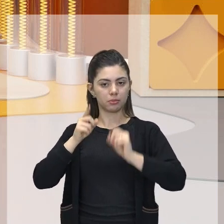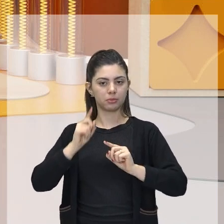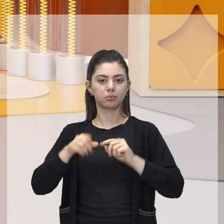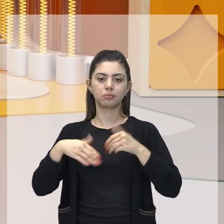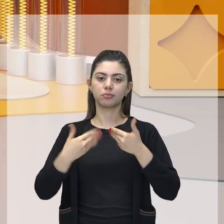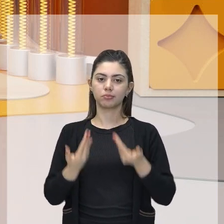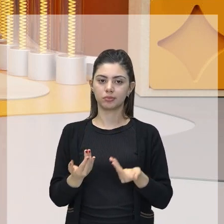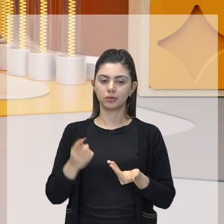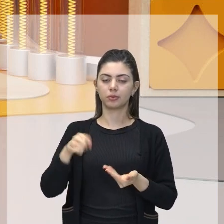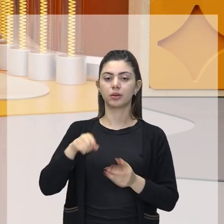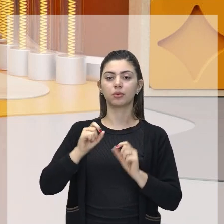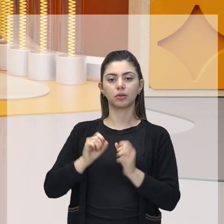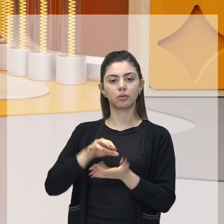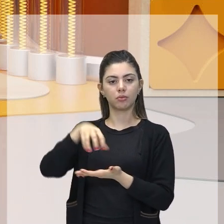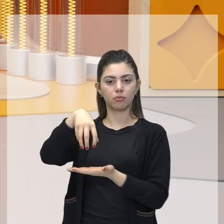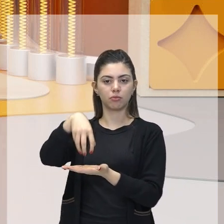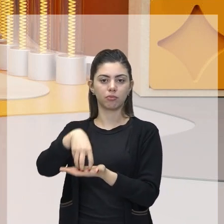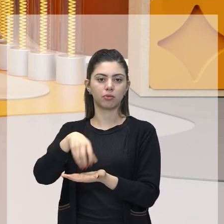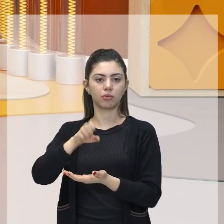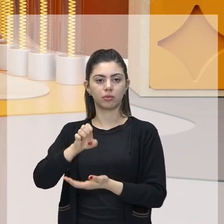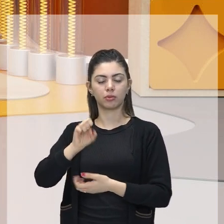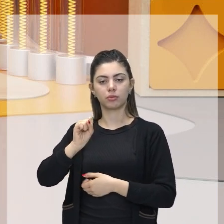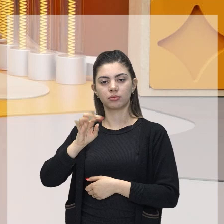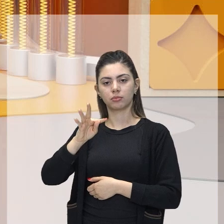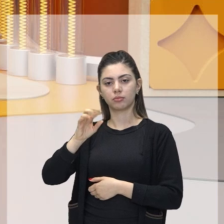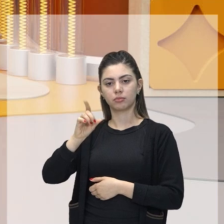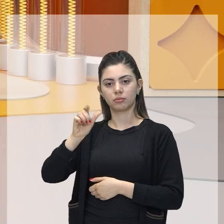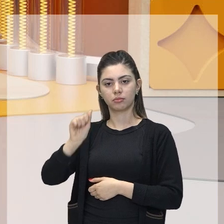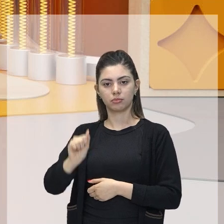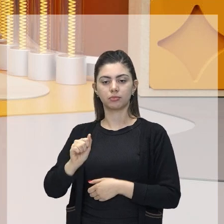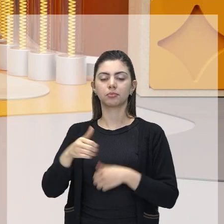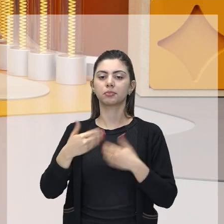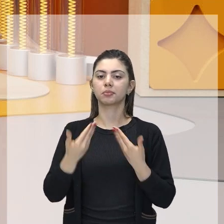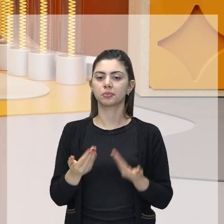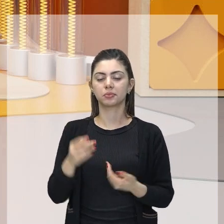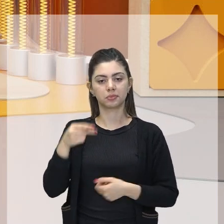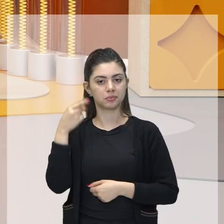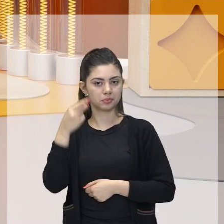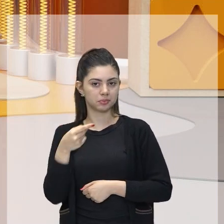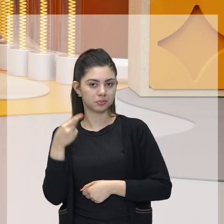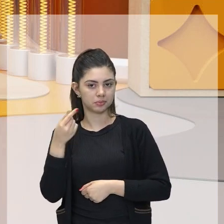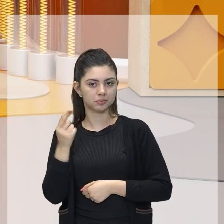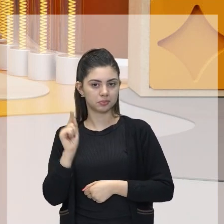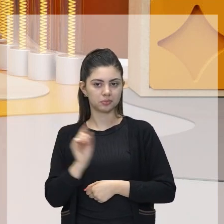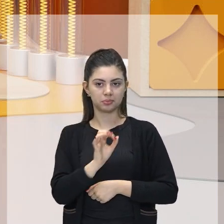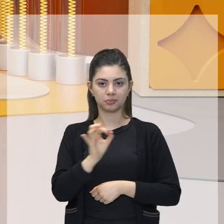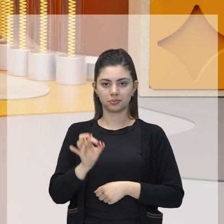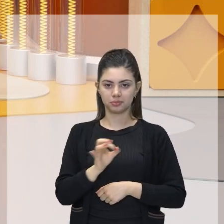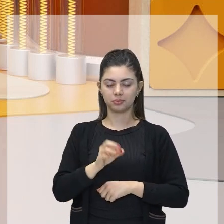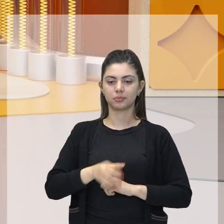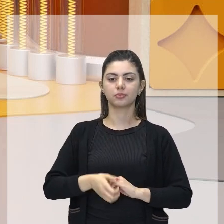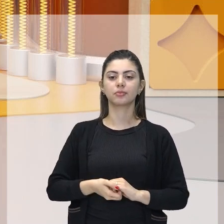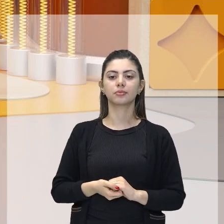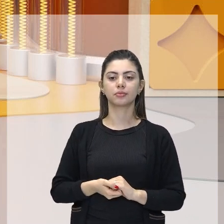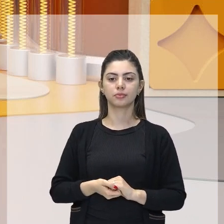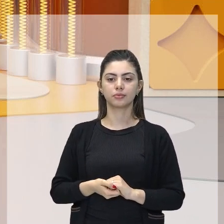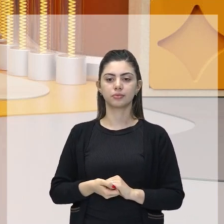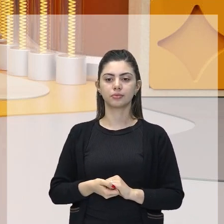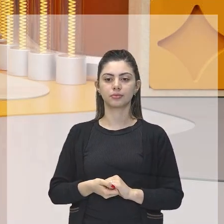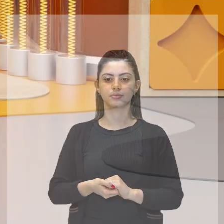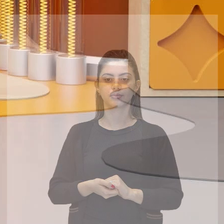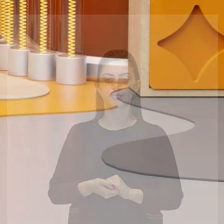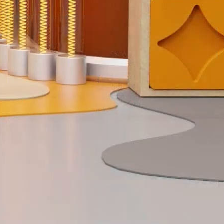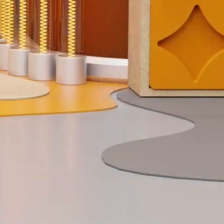de Estado, né? Quando a gente fala no sentido geopolítico da coisa. É claro que quando a gente estuda geografia, a gente sabe que o